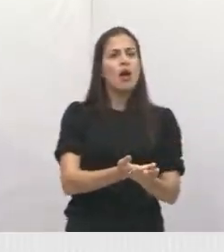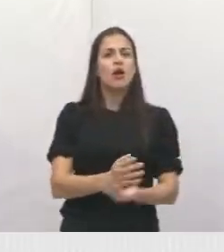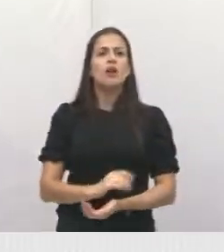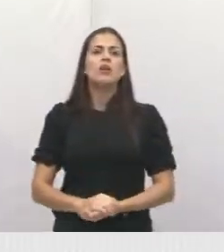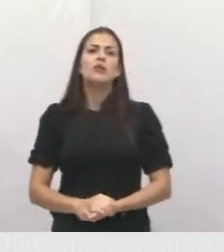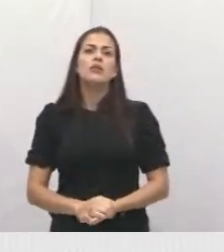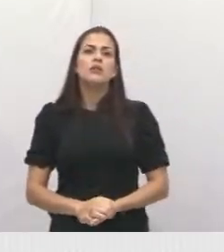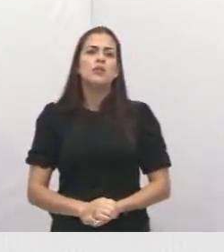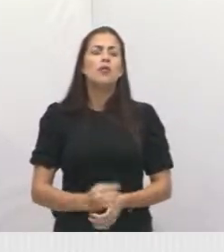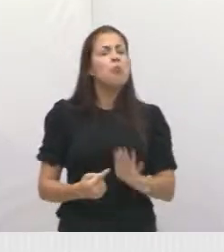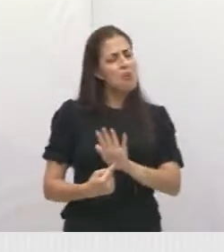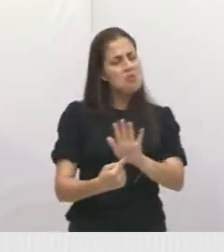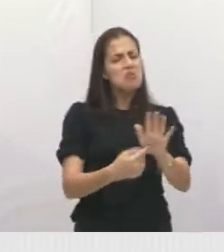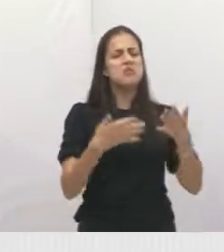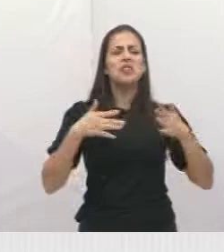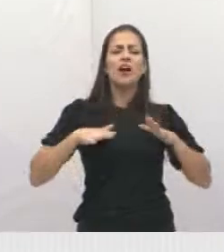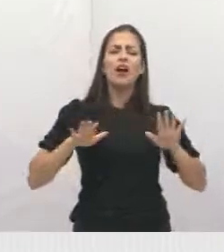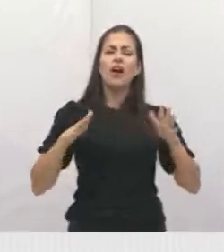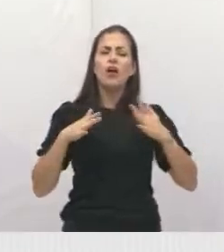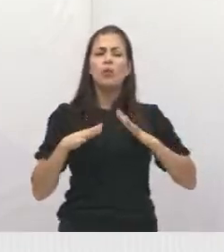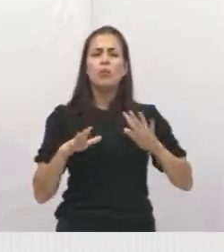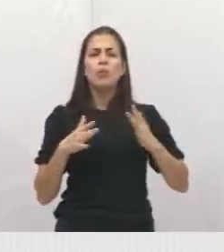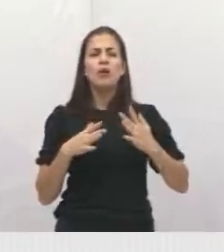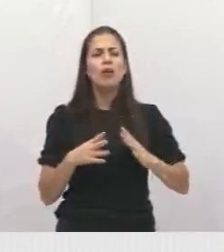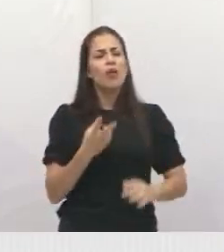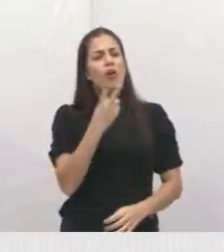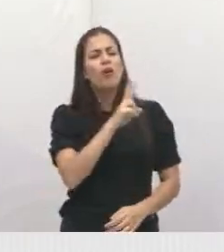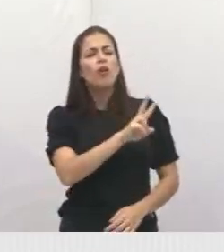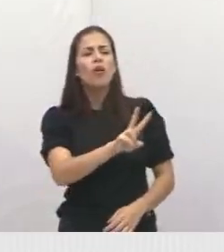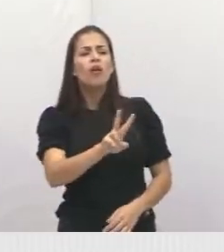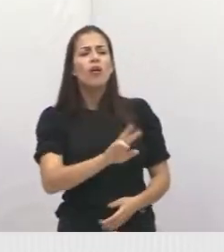Mostra com calma aí. Vamos mostrar com calma aí, caramba. Olha como é que está vendo aí.